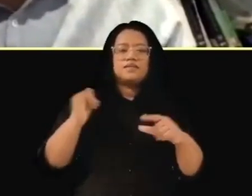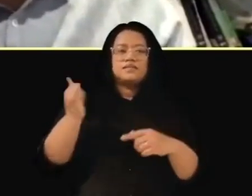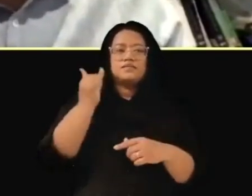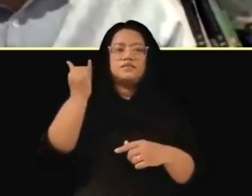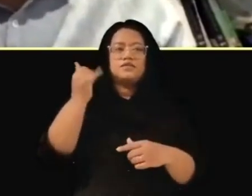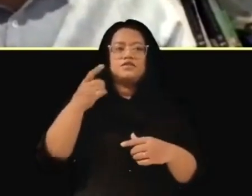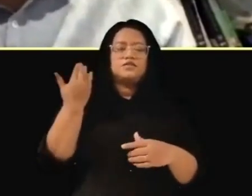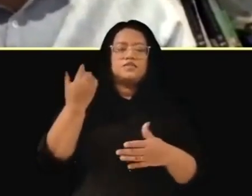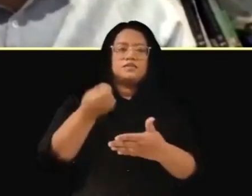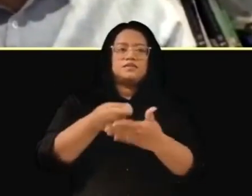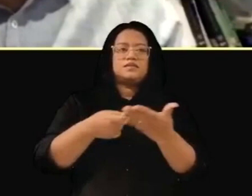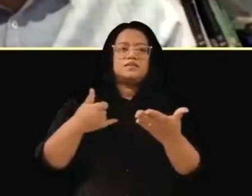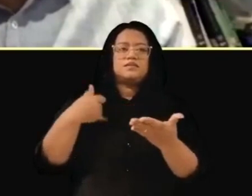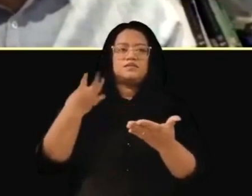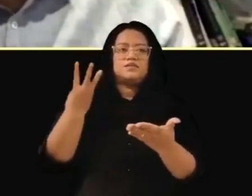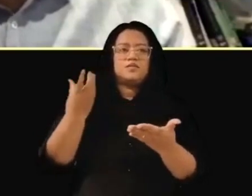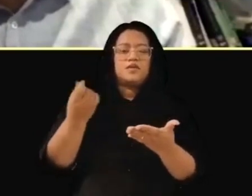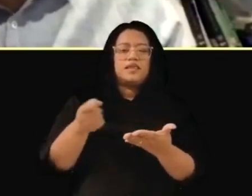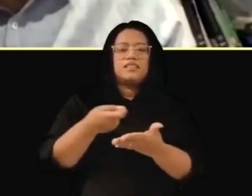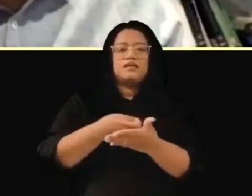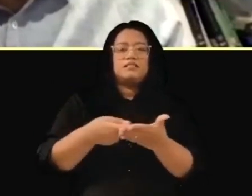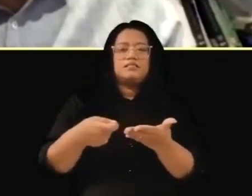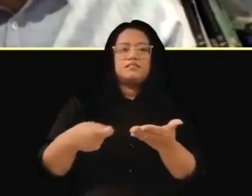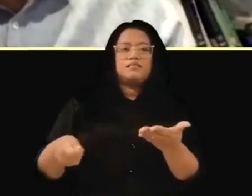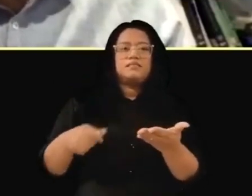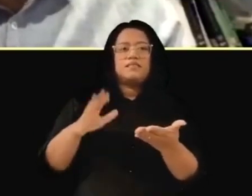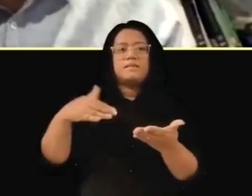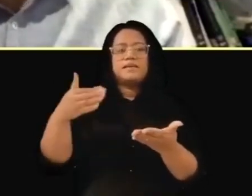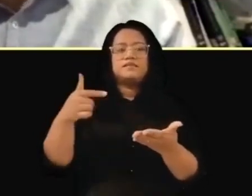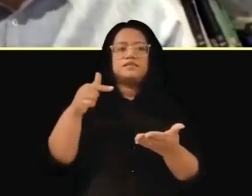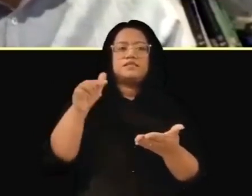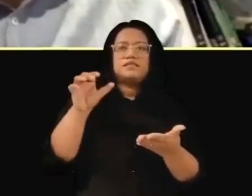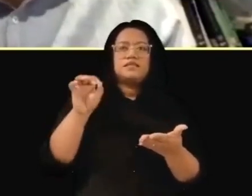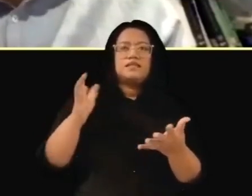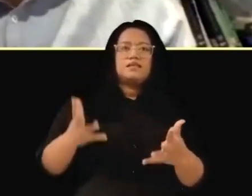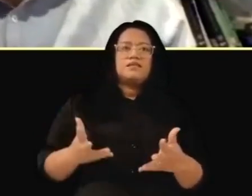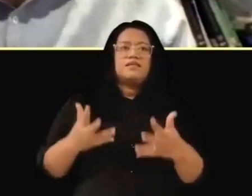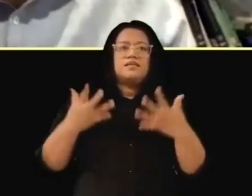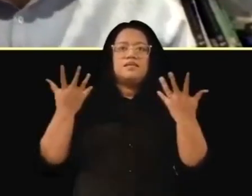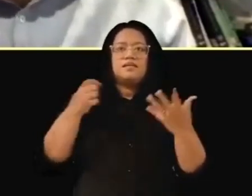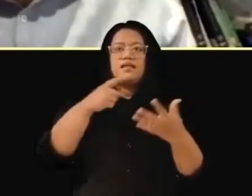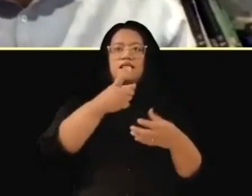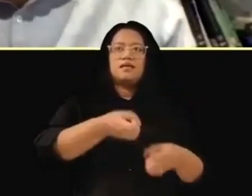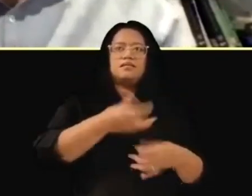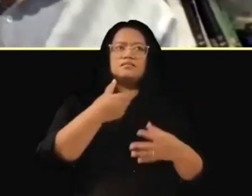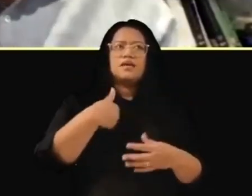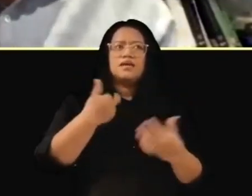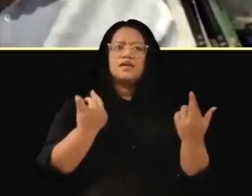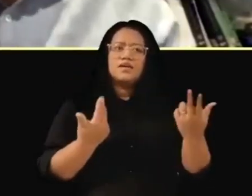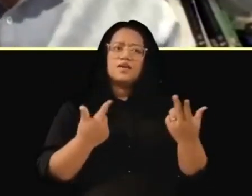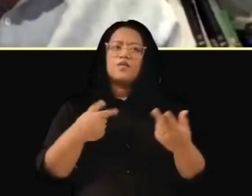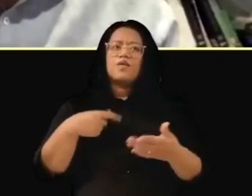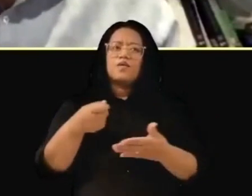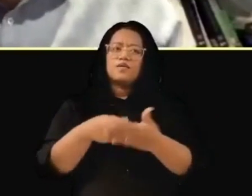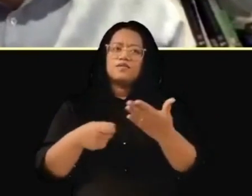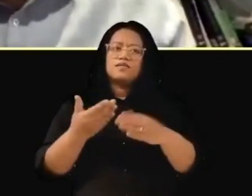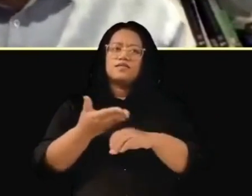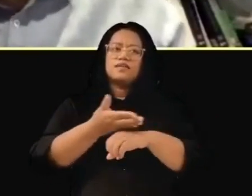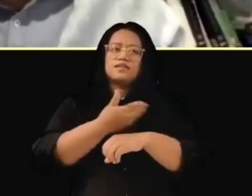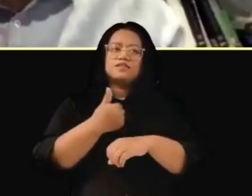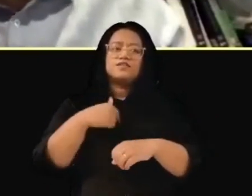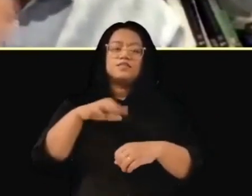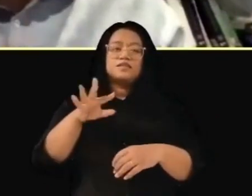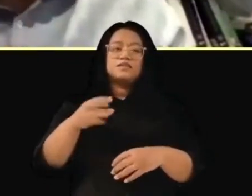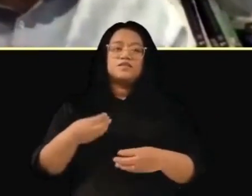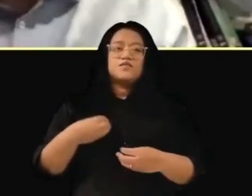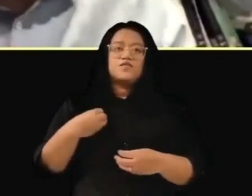com 40 anos e comecei a viver plenamente com 70 anos. Falei, puxa, tem alguns anos ainda para começar a viver plenamente. Já comecei a escrever antes que ela, mas ainda não vivo plenamente,